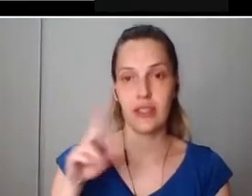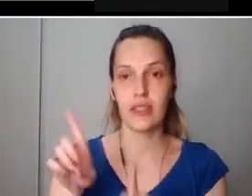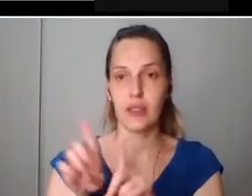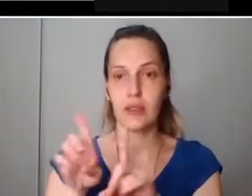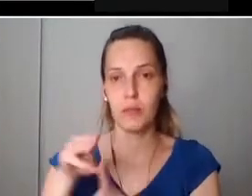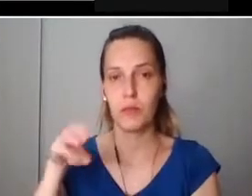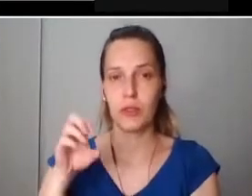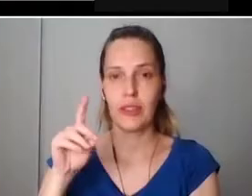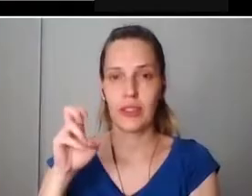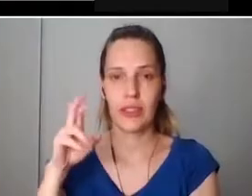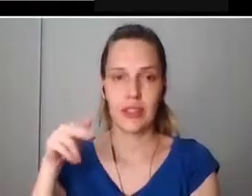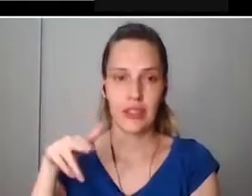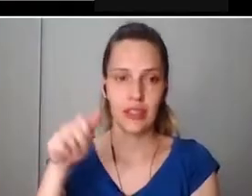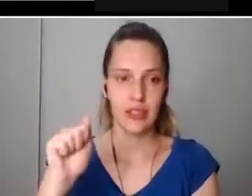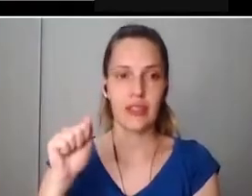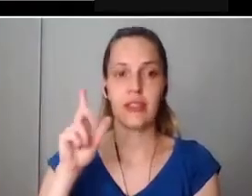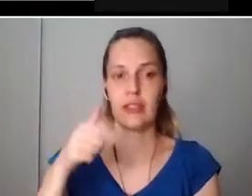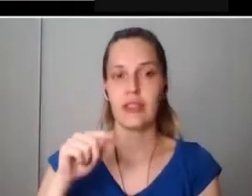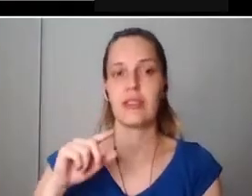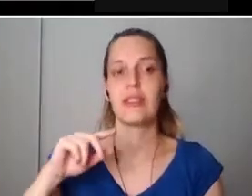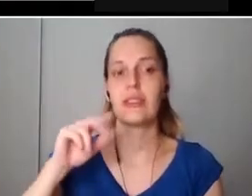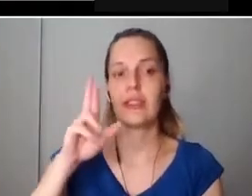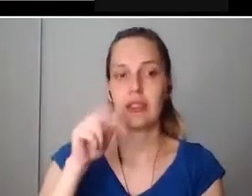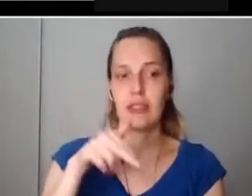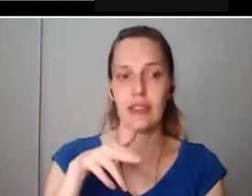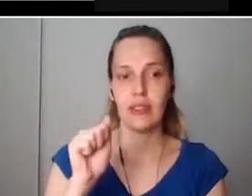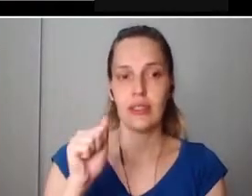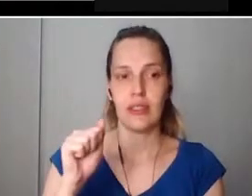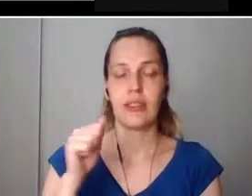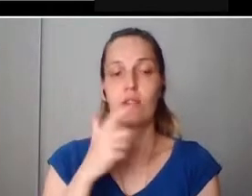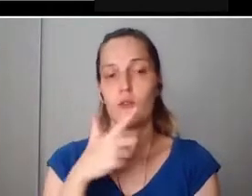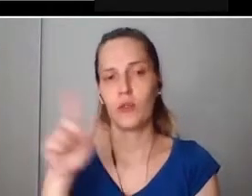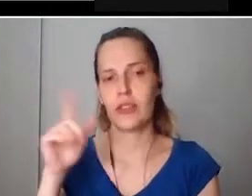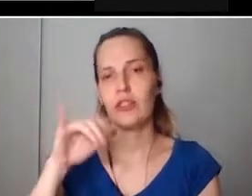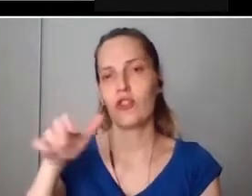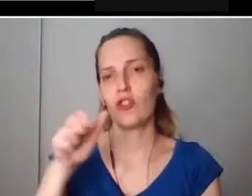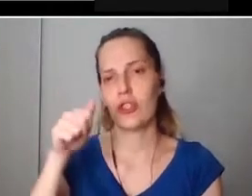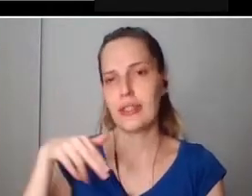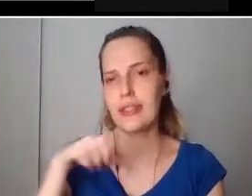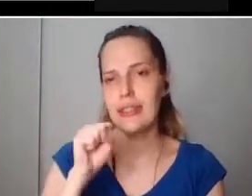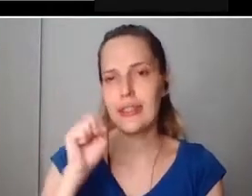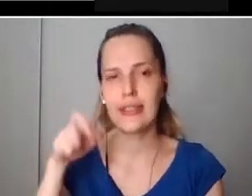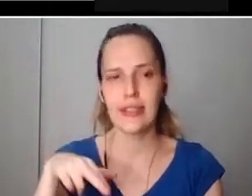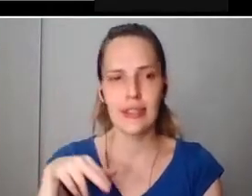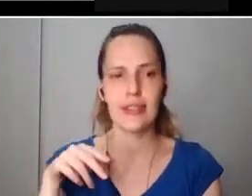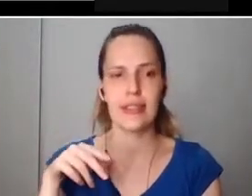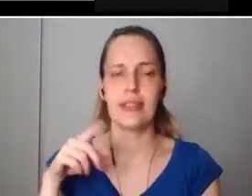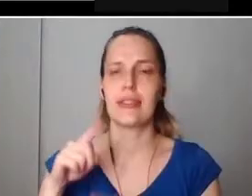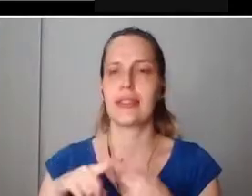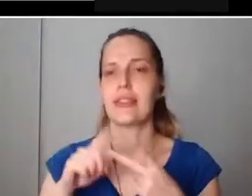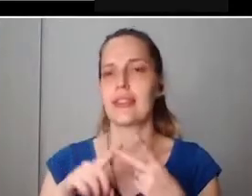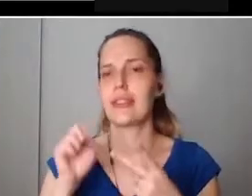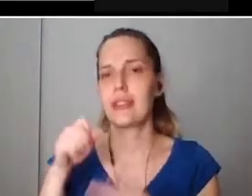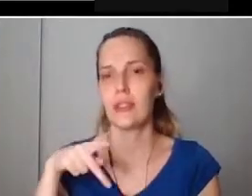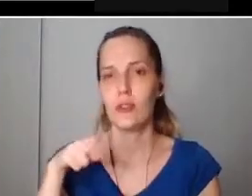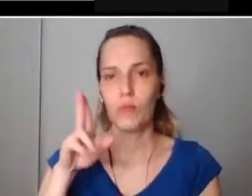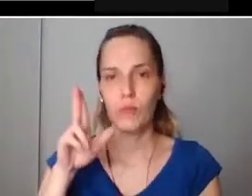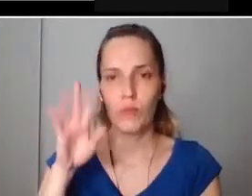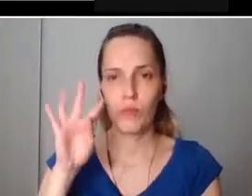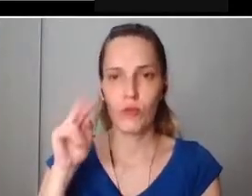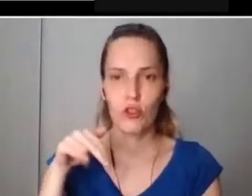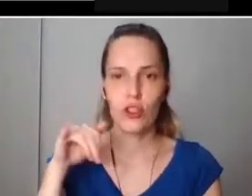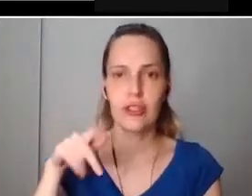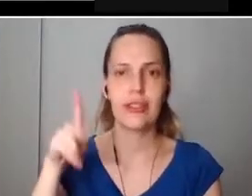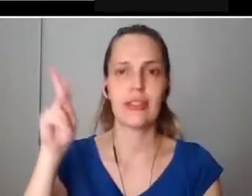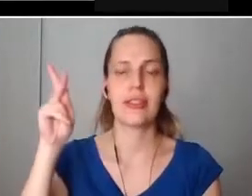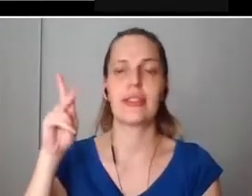As vacinas de vetor viral, como a Oxford, como a Janssen, como a vacina russa Sputnik, né?